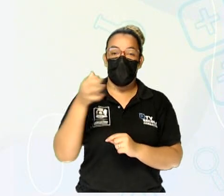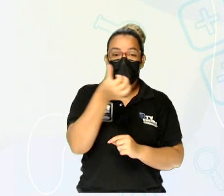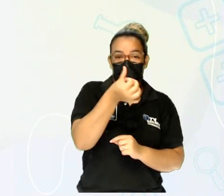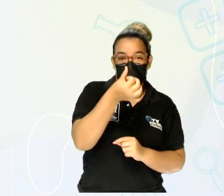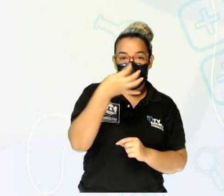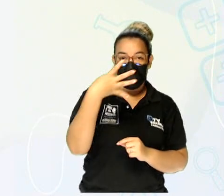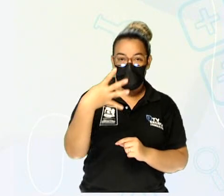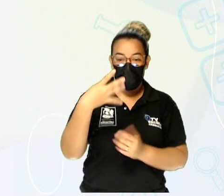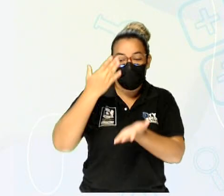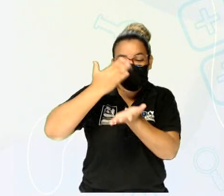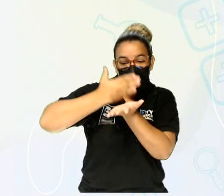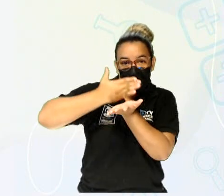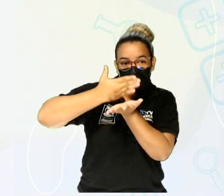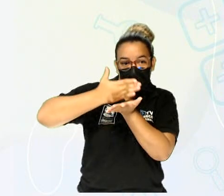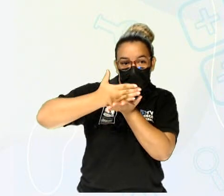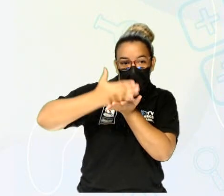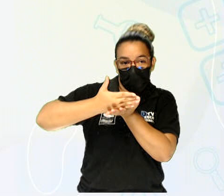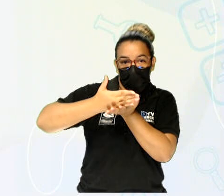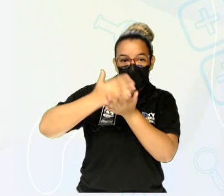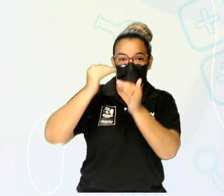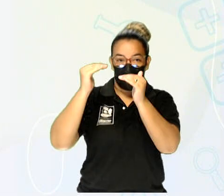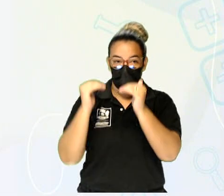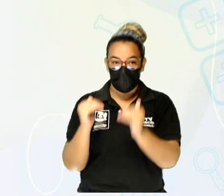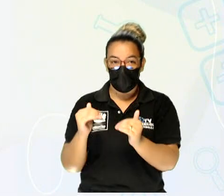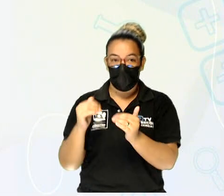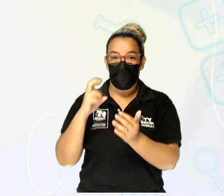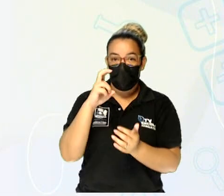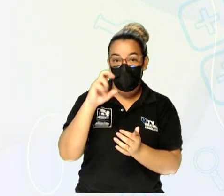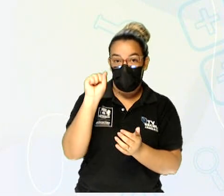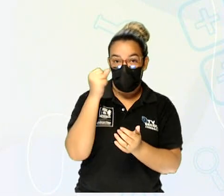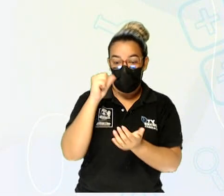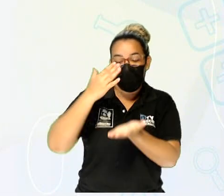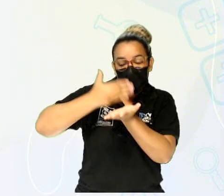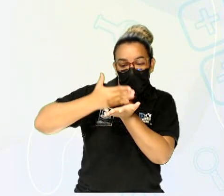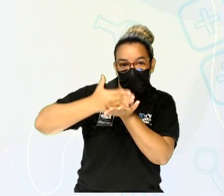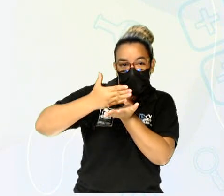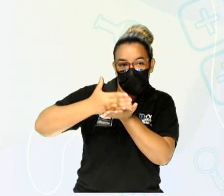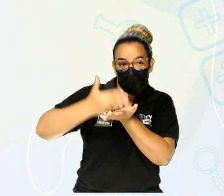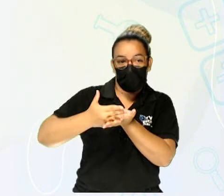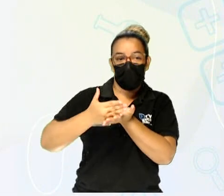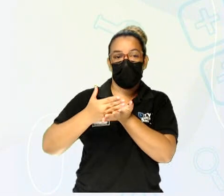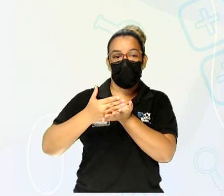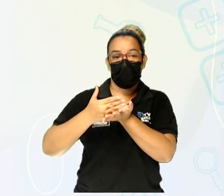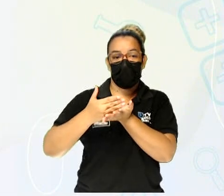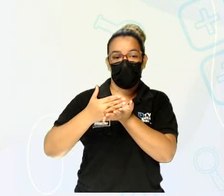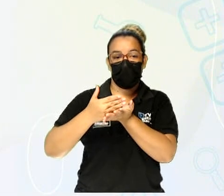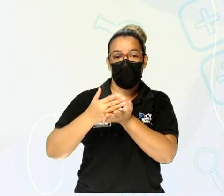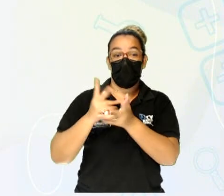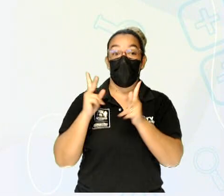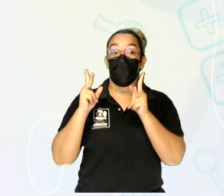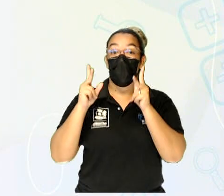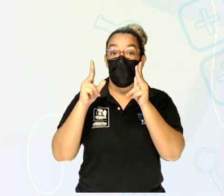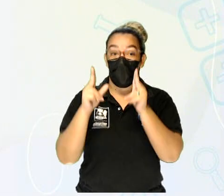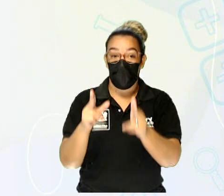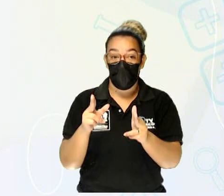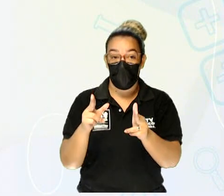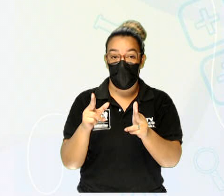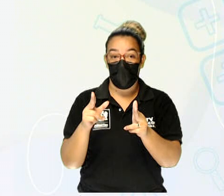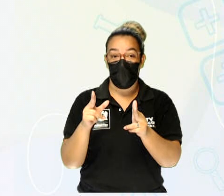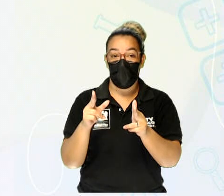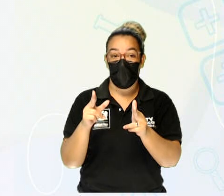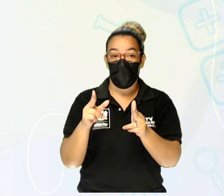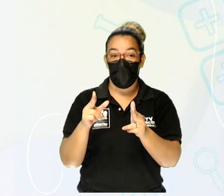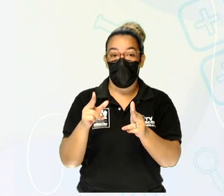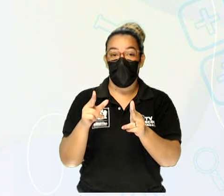de parcela, a segunda também de parcela. E o resultado, olha